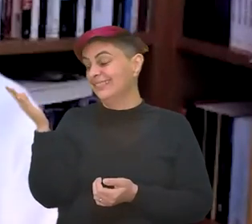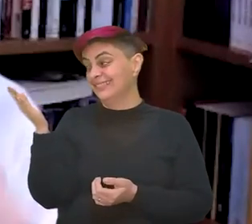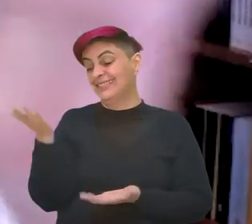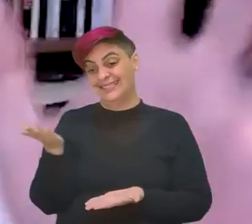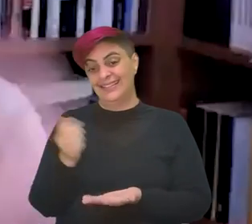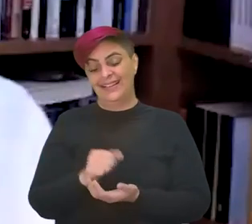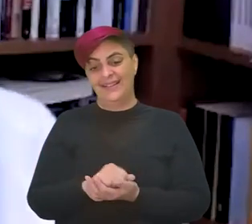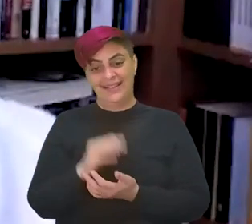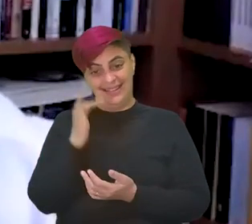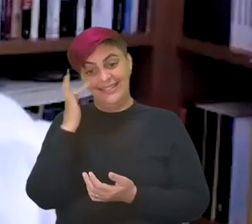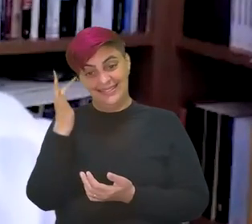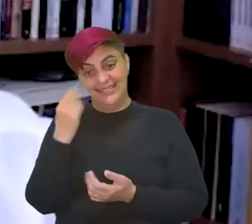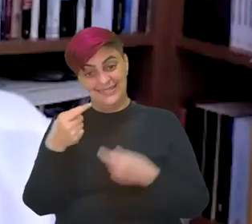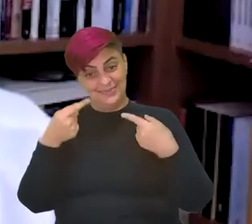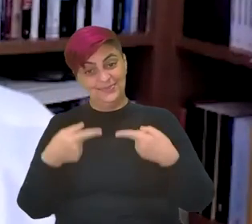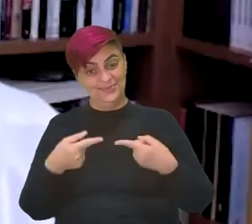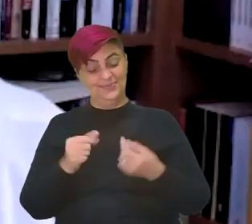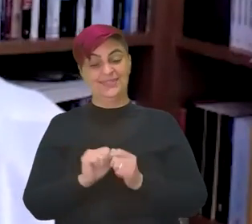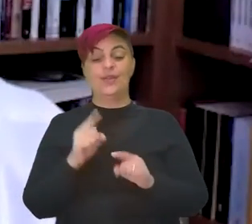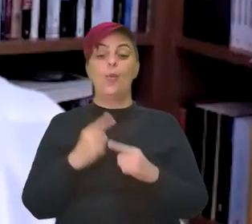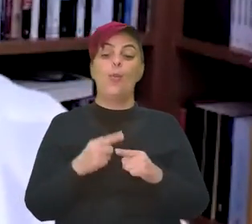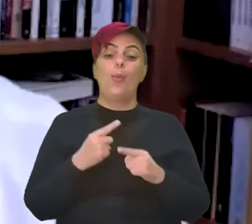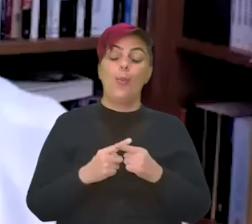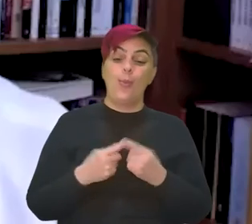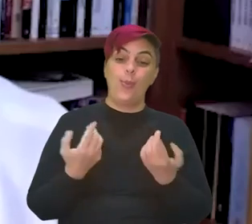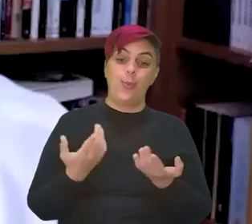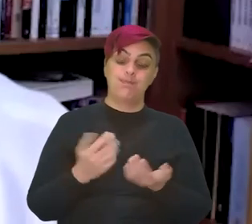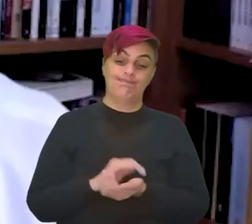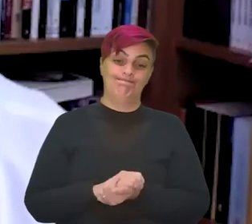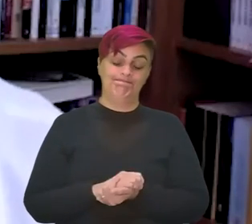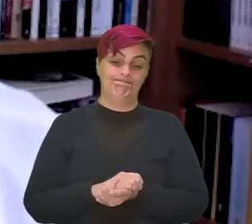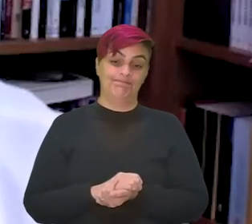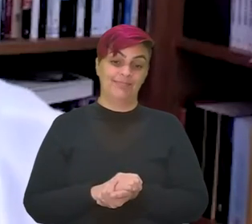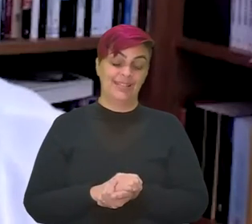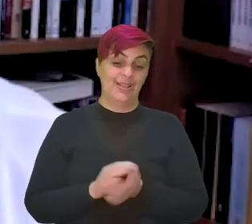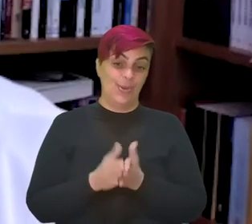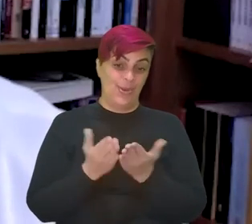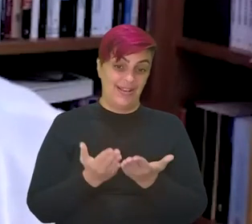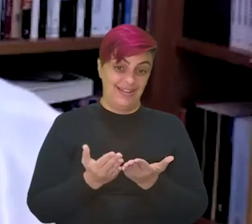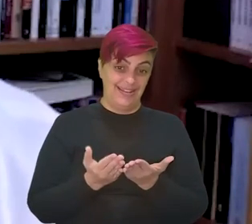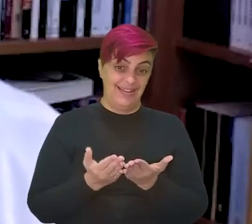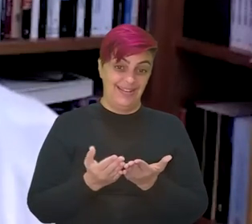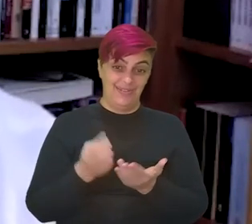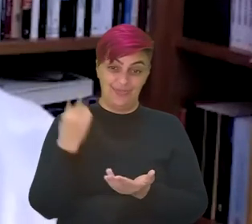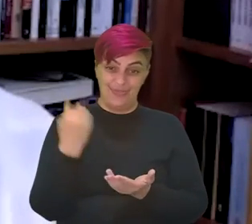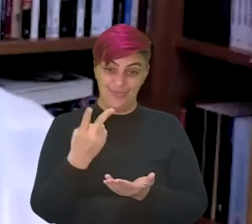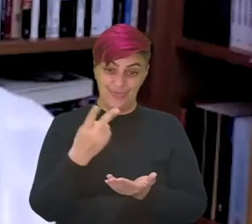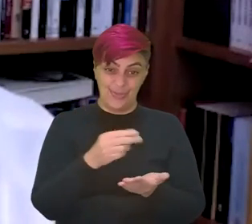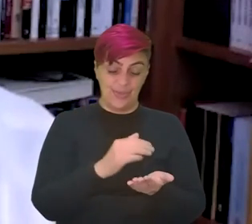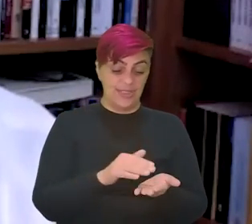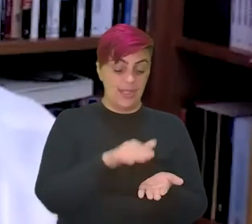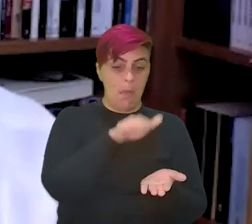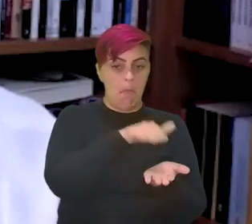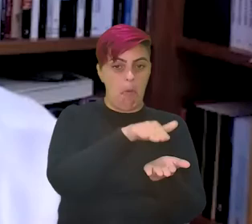para ouvir esse desafio, porque Coral Gardens são dois